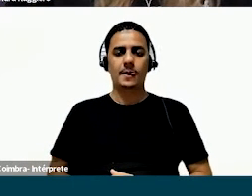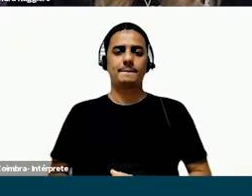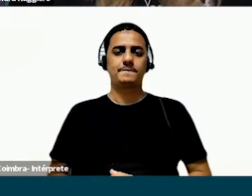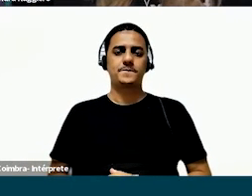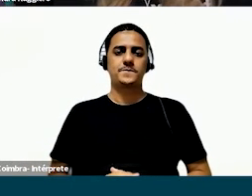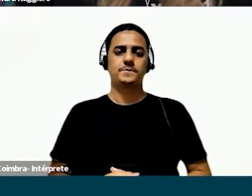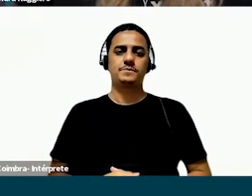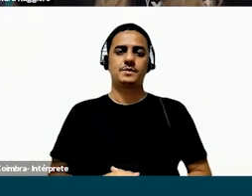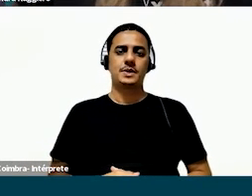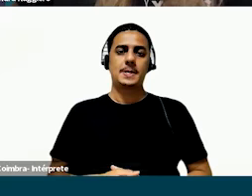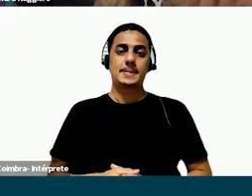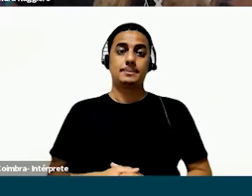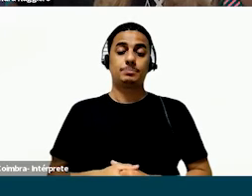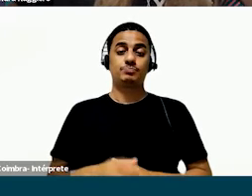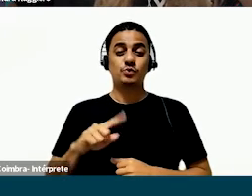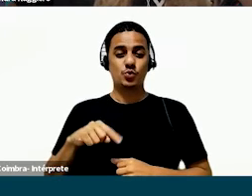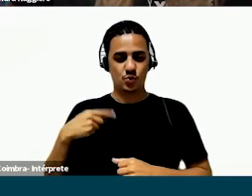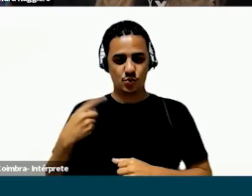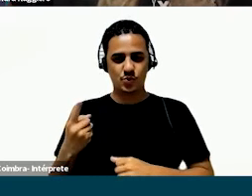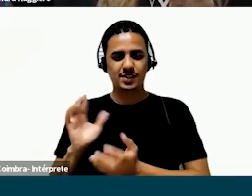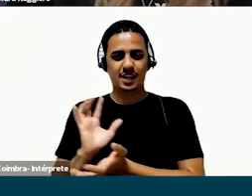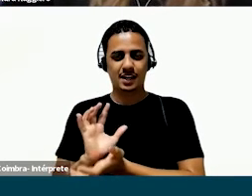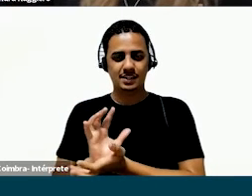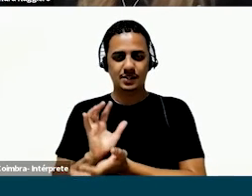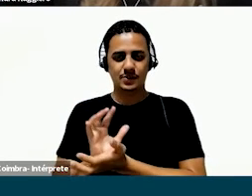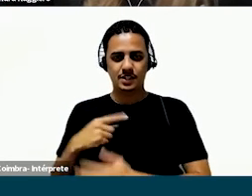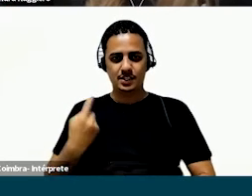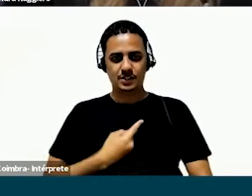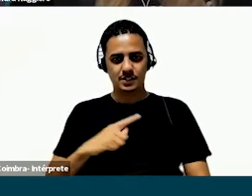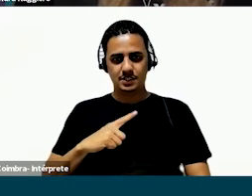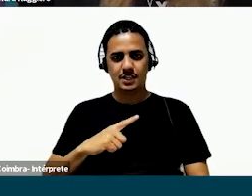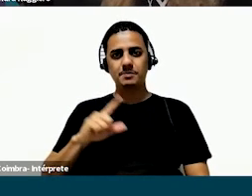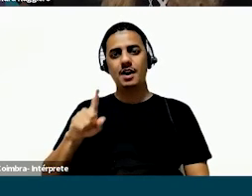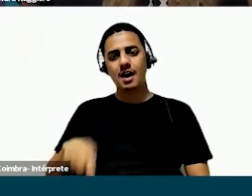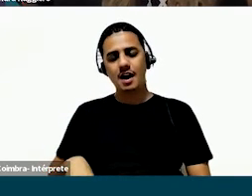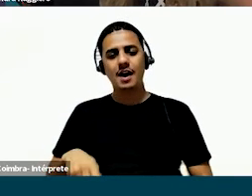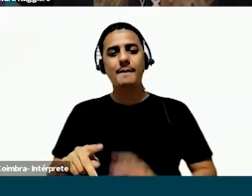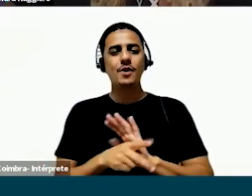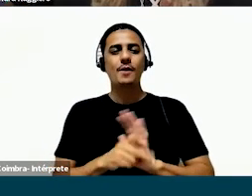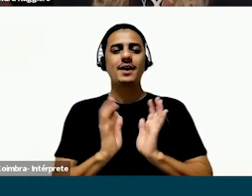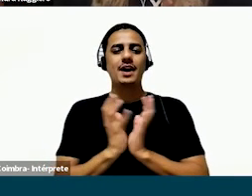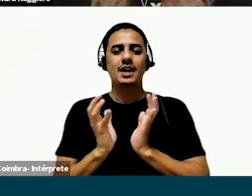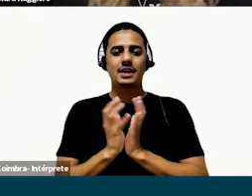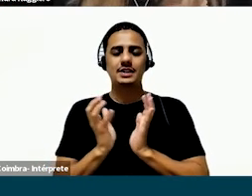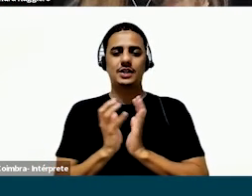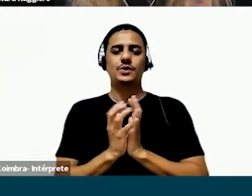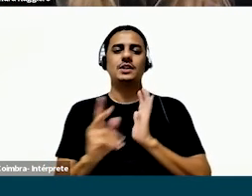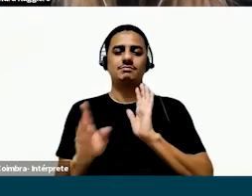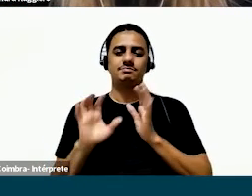isso. Então, a outra categoria que a gente tem é a de